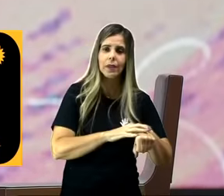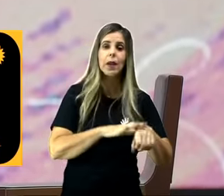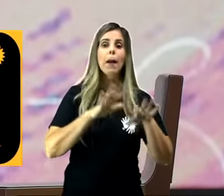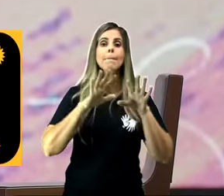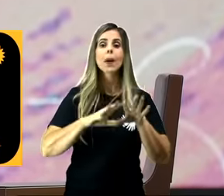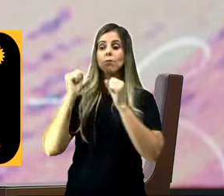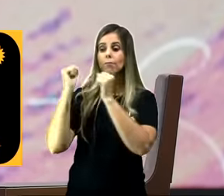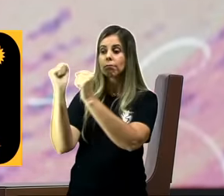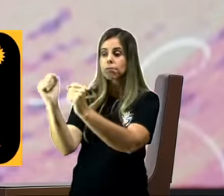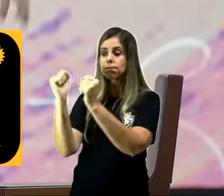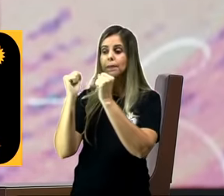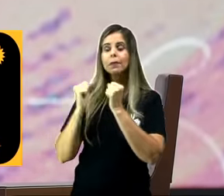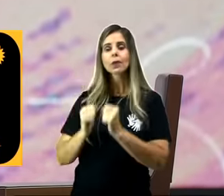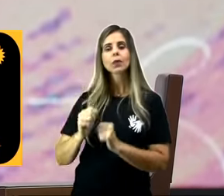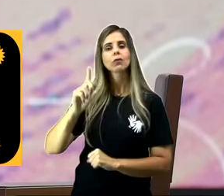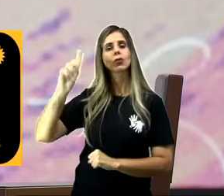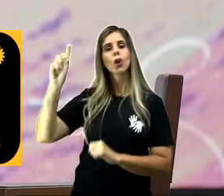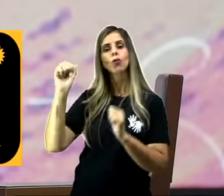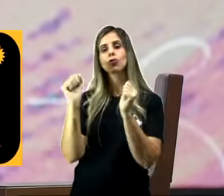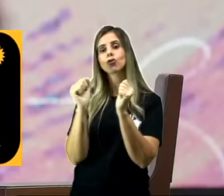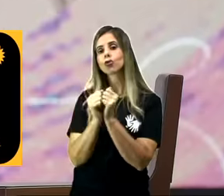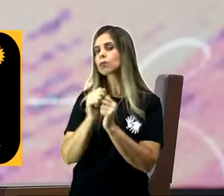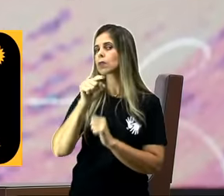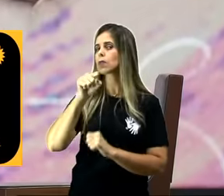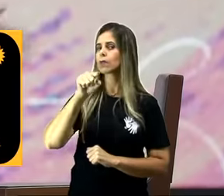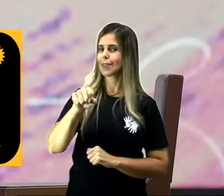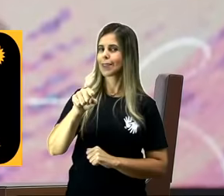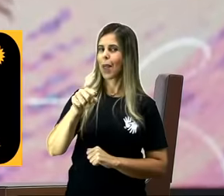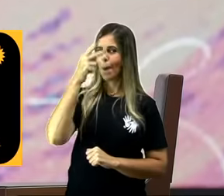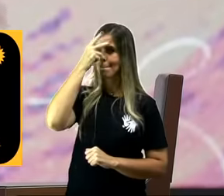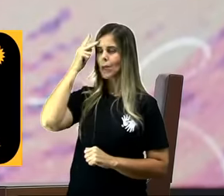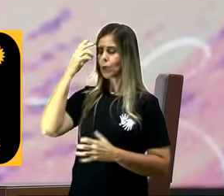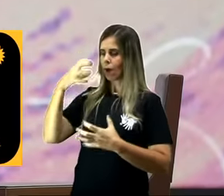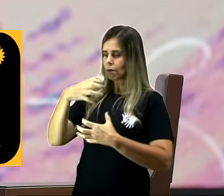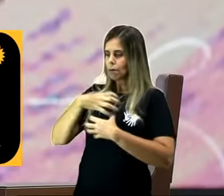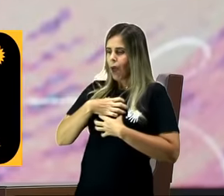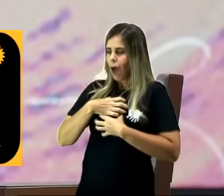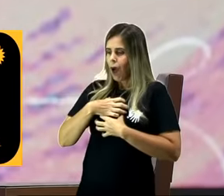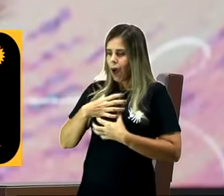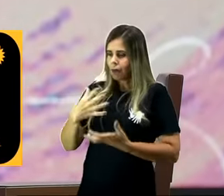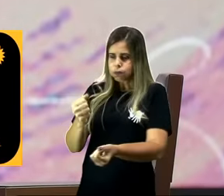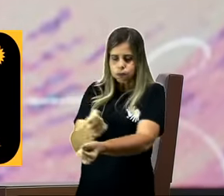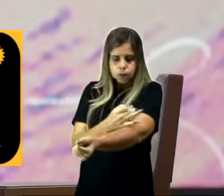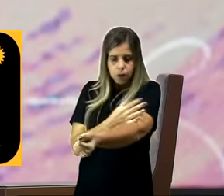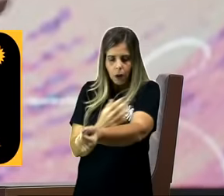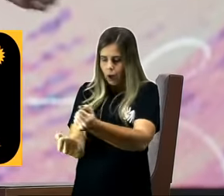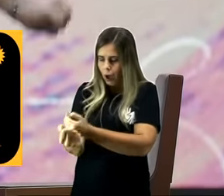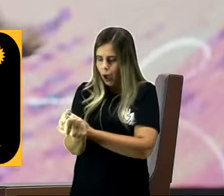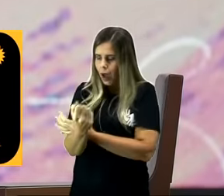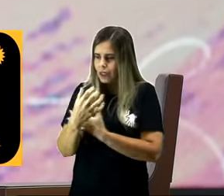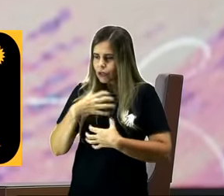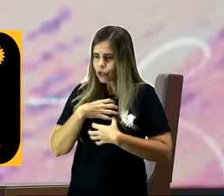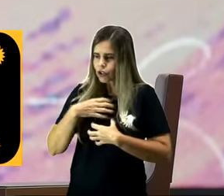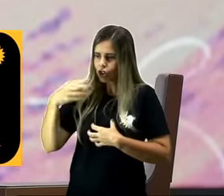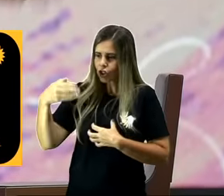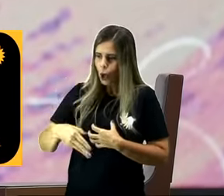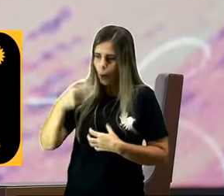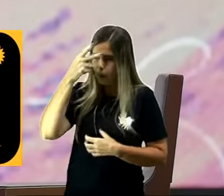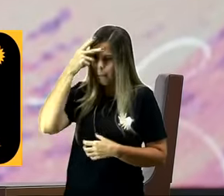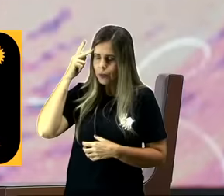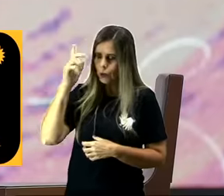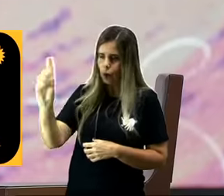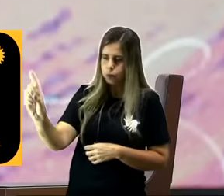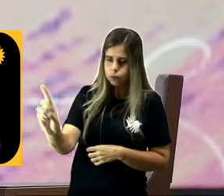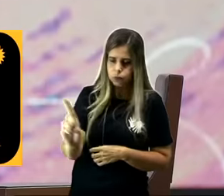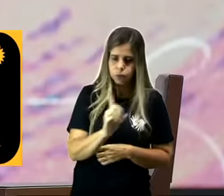você e todas as pessoas que estão à sua volta. Elas vão sentir: tem alguma coisa diferente aqui. Alguém chegou diferente aqui. O que, que chegou?